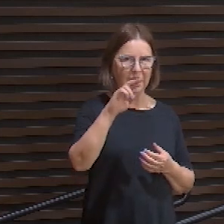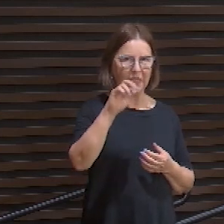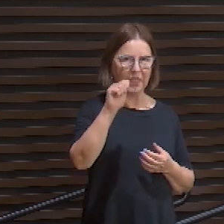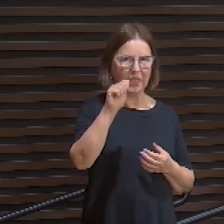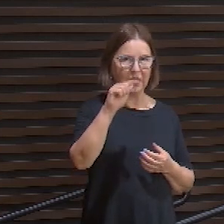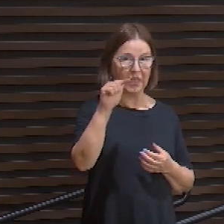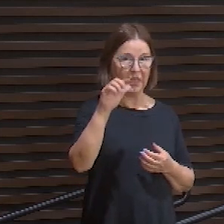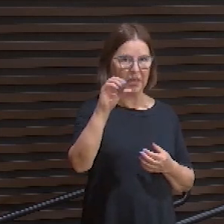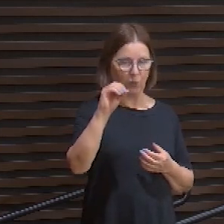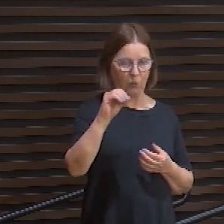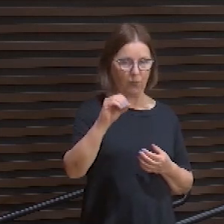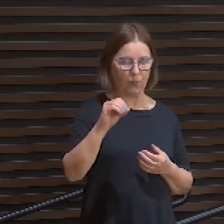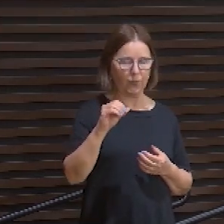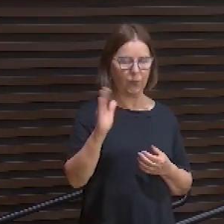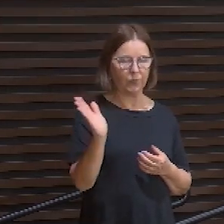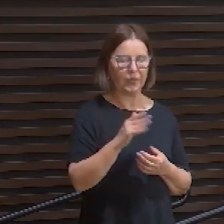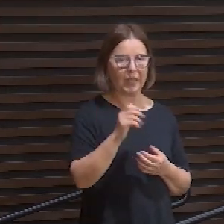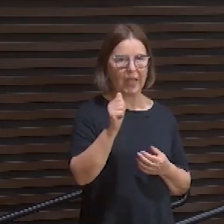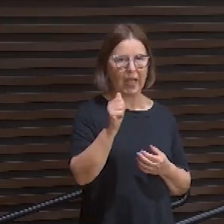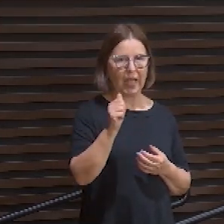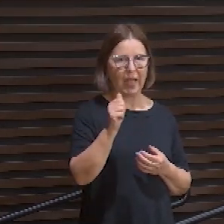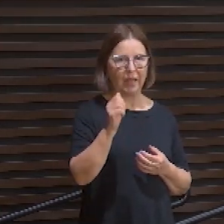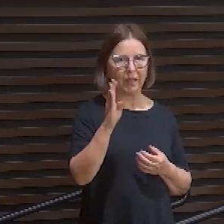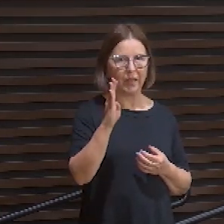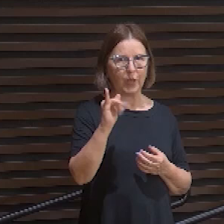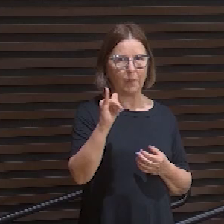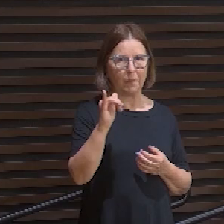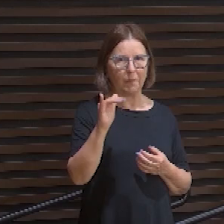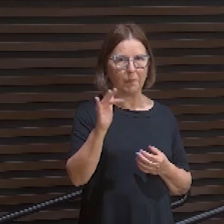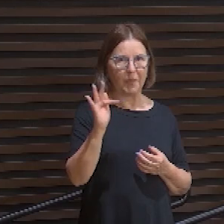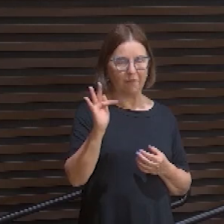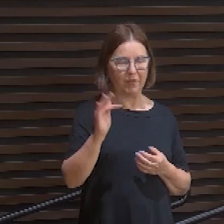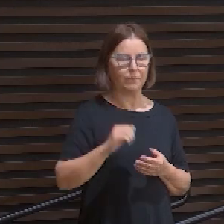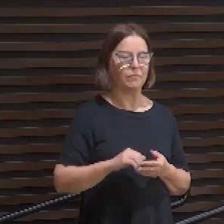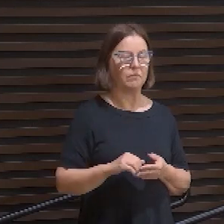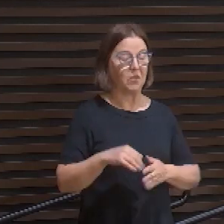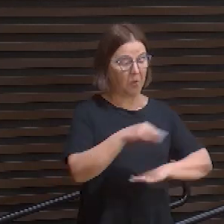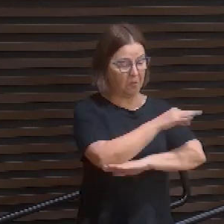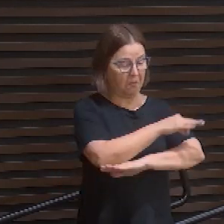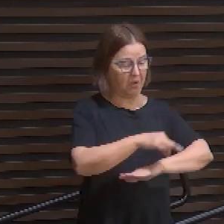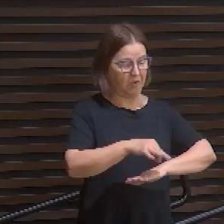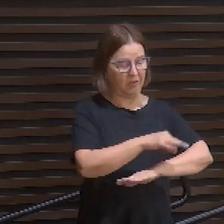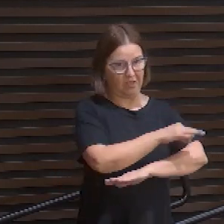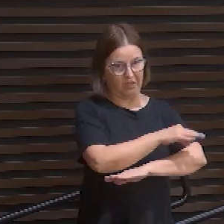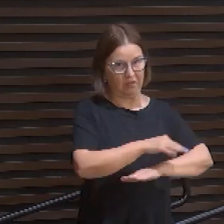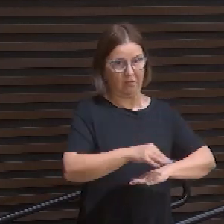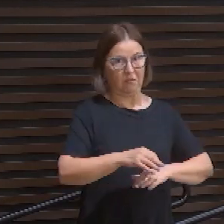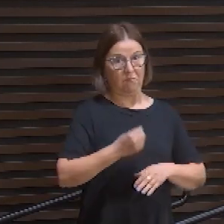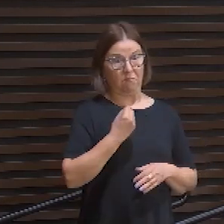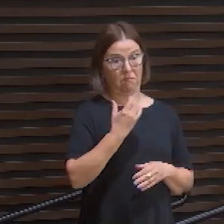competente, e então ele trouxe